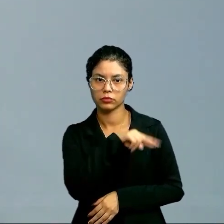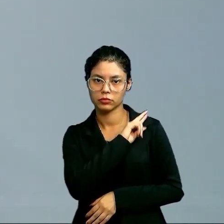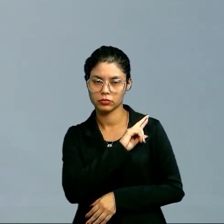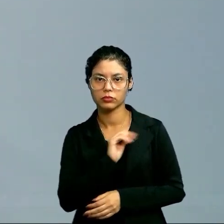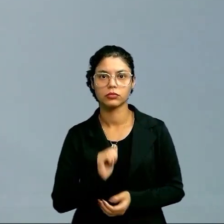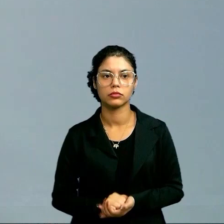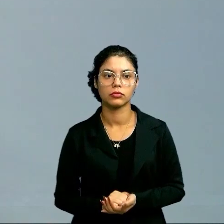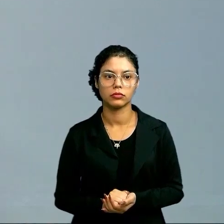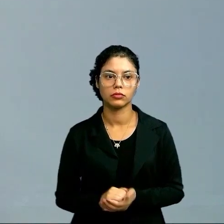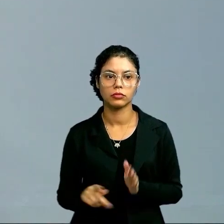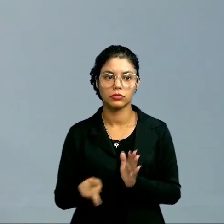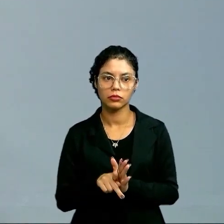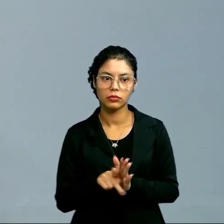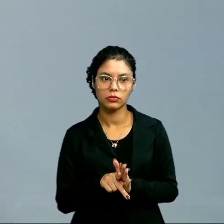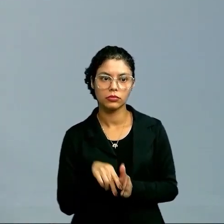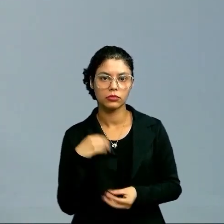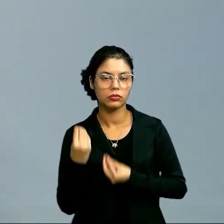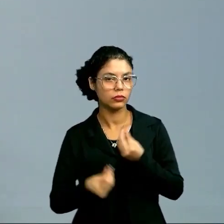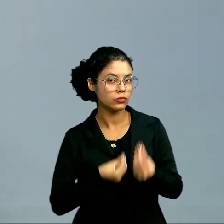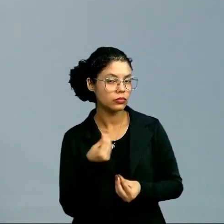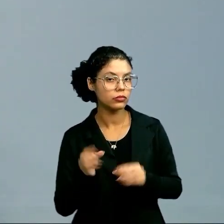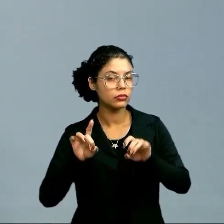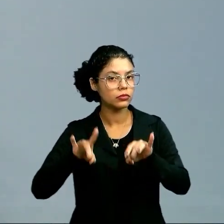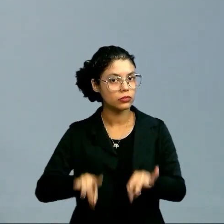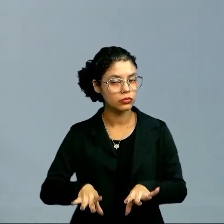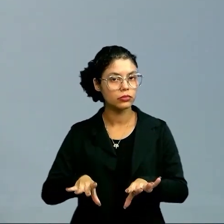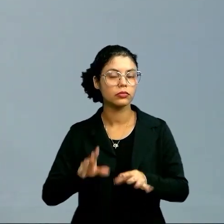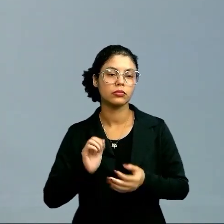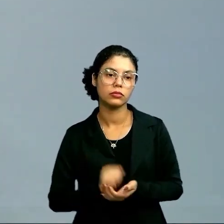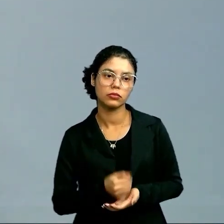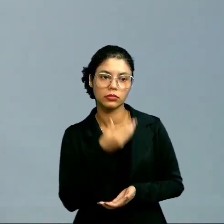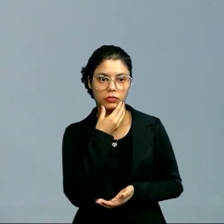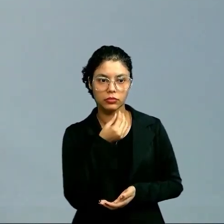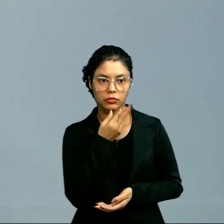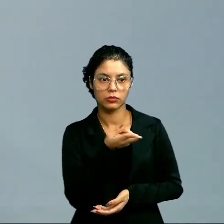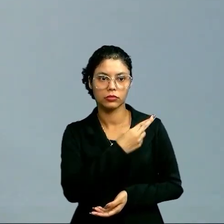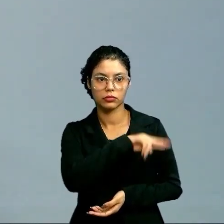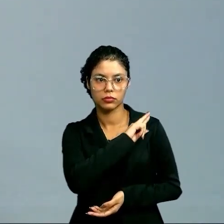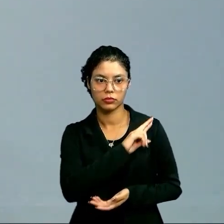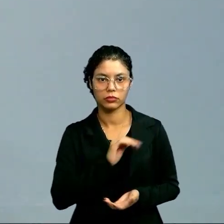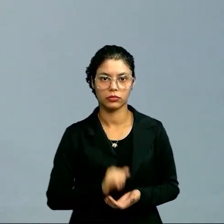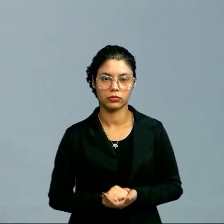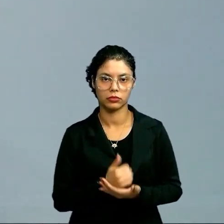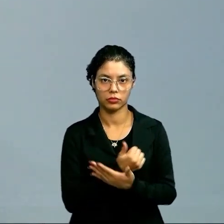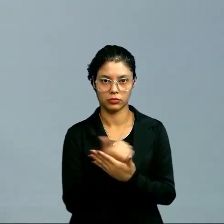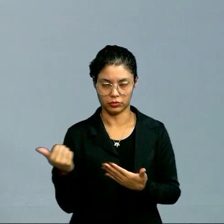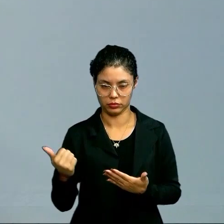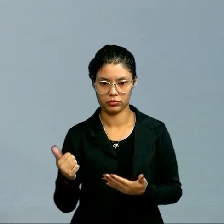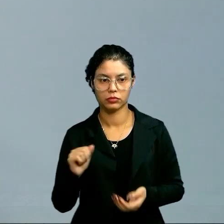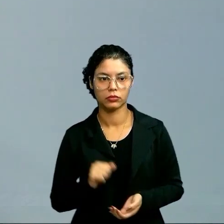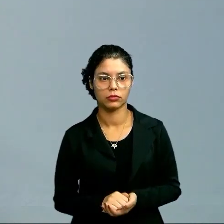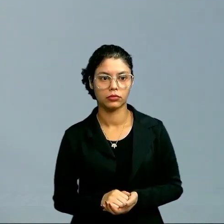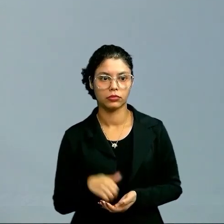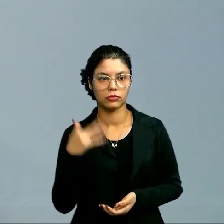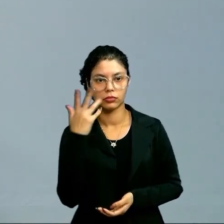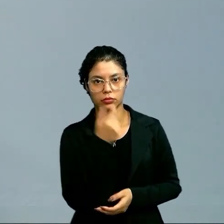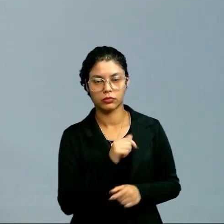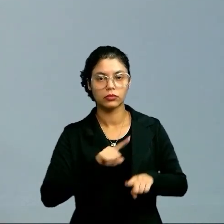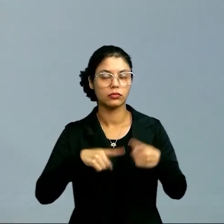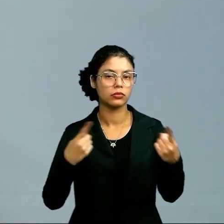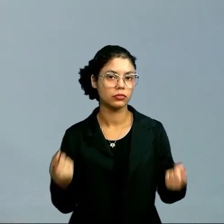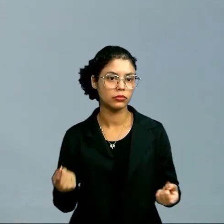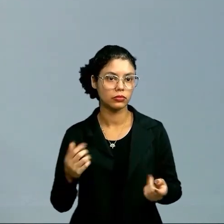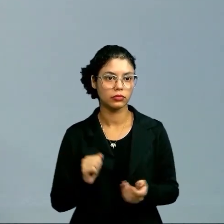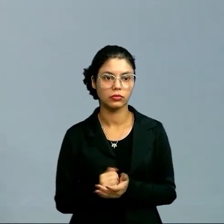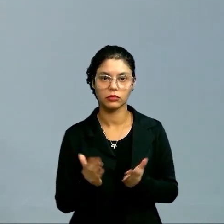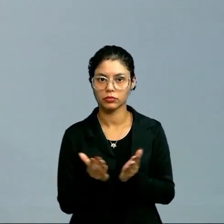responsabilidade de sua competência, de tal forma que, em última instância, o homem é responsável pelos seus atos. Isso é bonito. Ah, mas não é